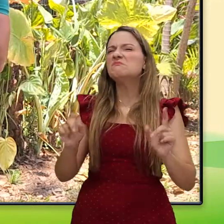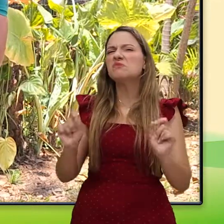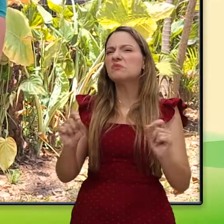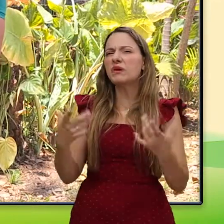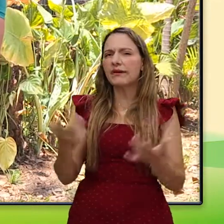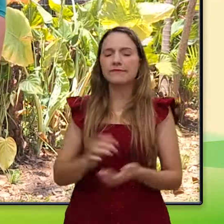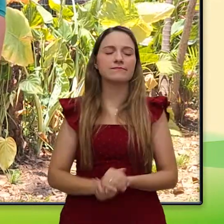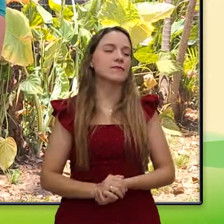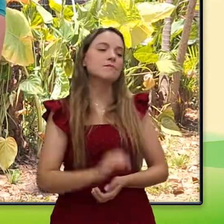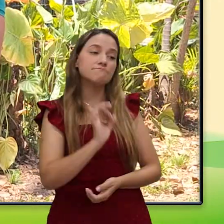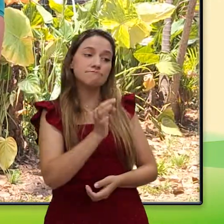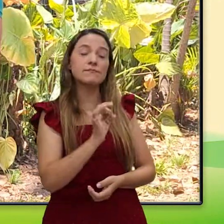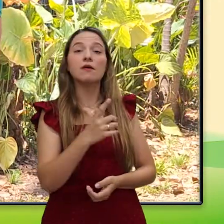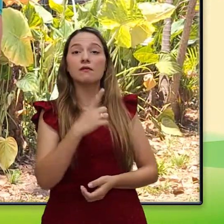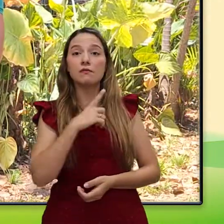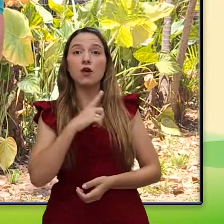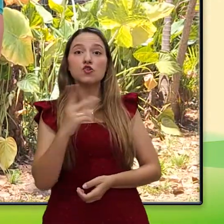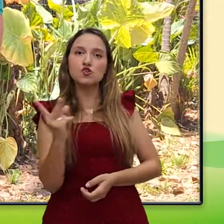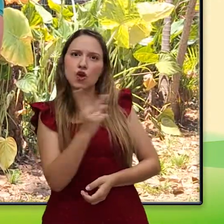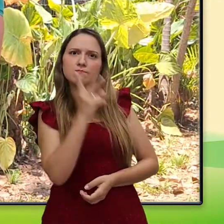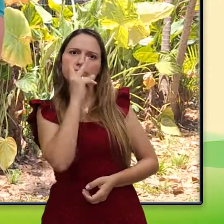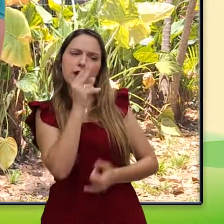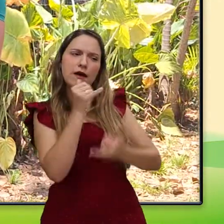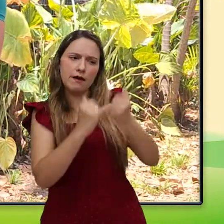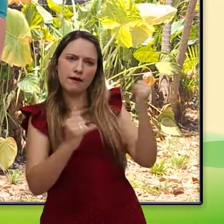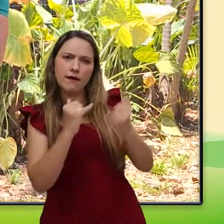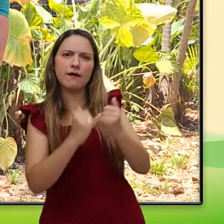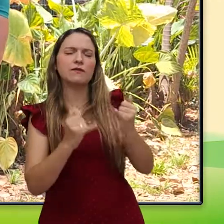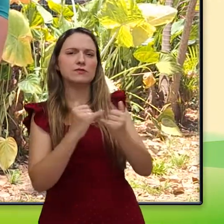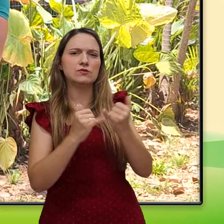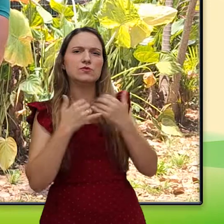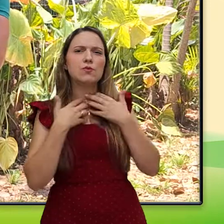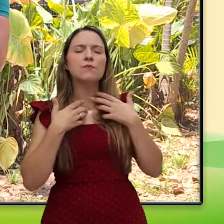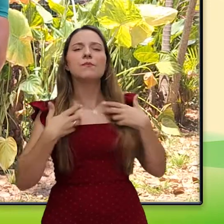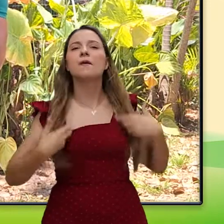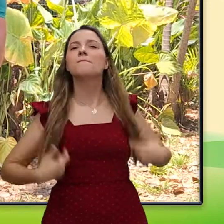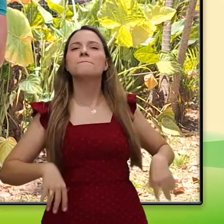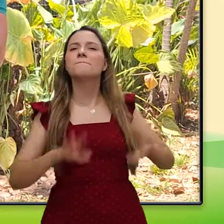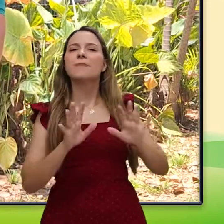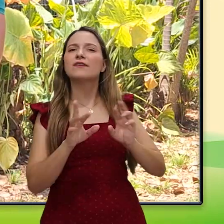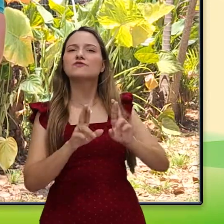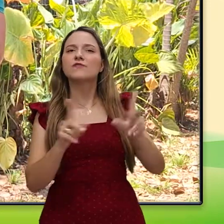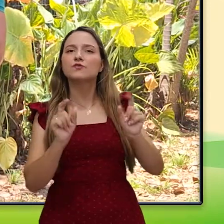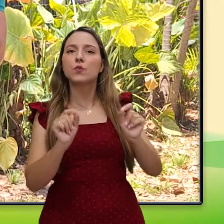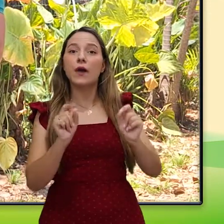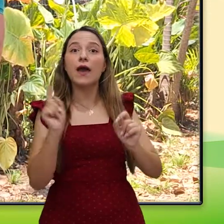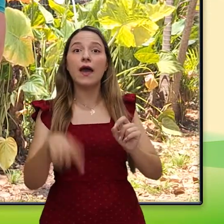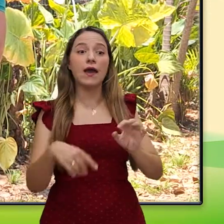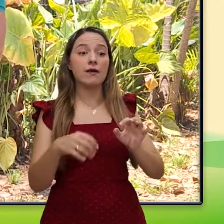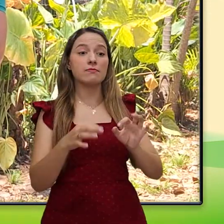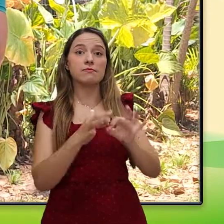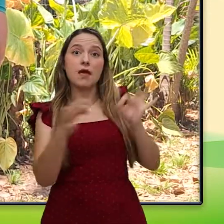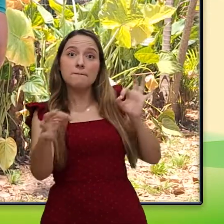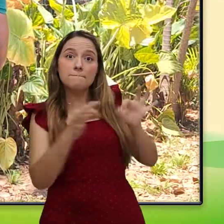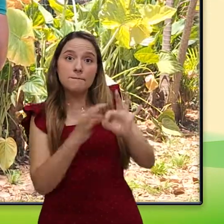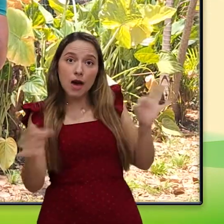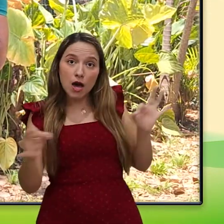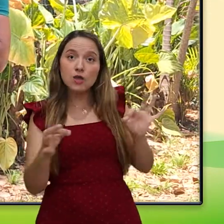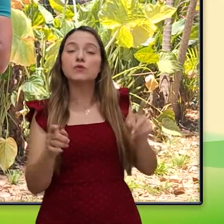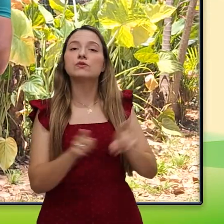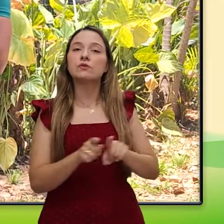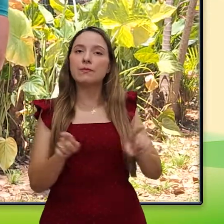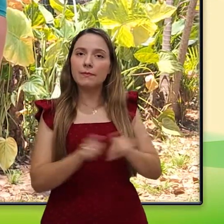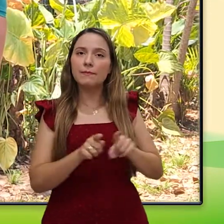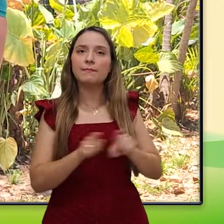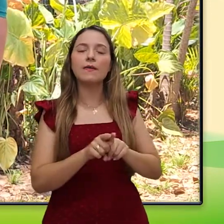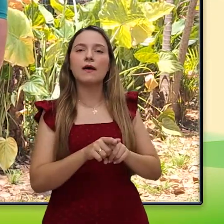o crocodilo? Ah, sim, então, todos são crocodilianos, né? São répteis. Na verdade, a diferença ela está basicamente